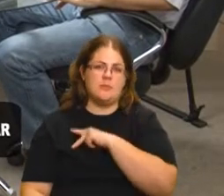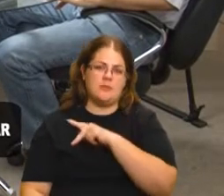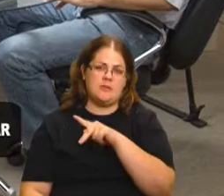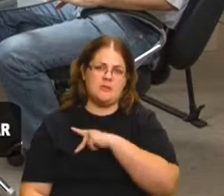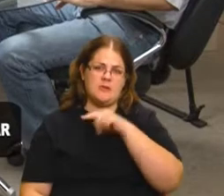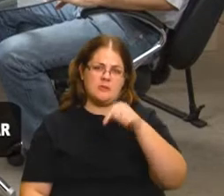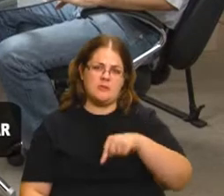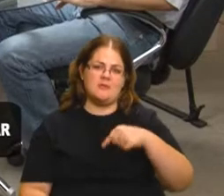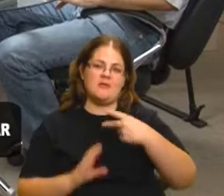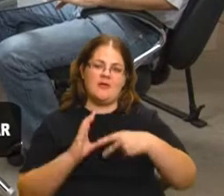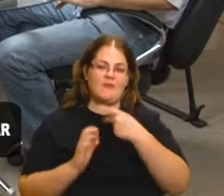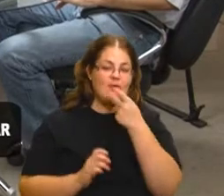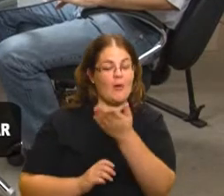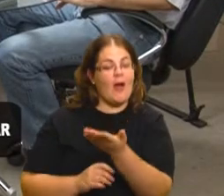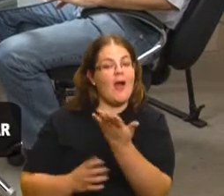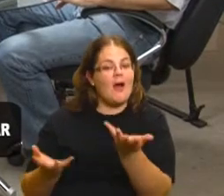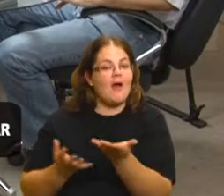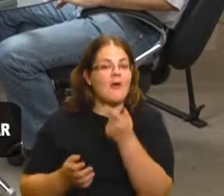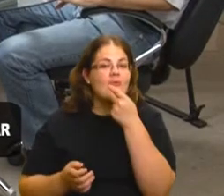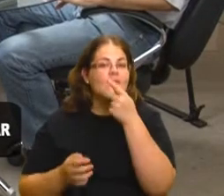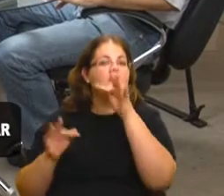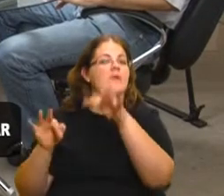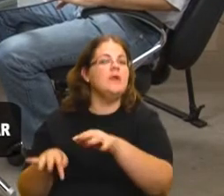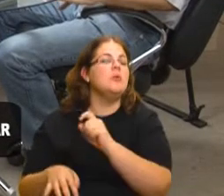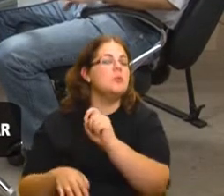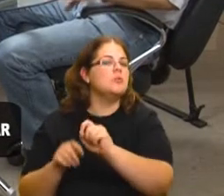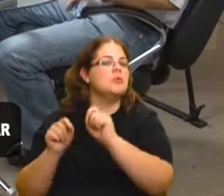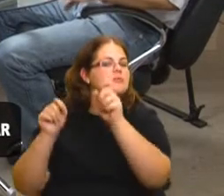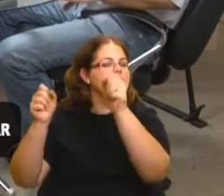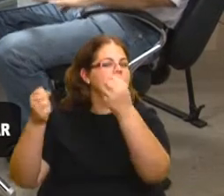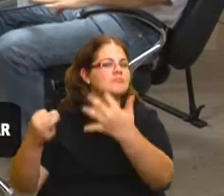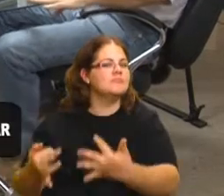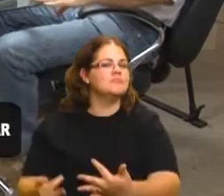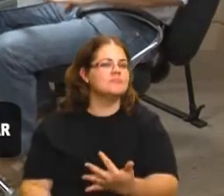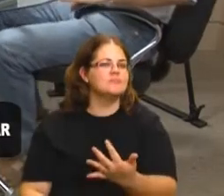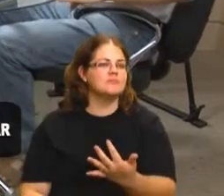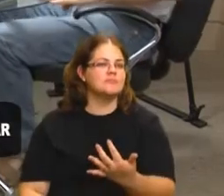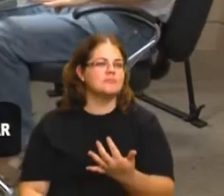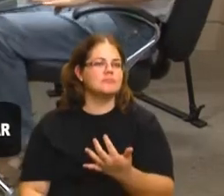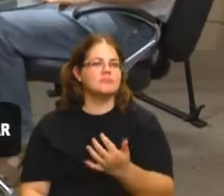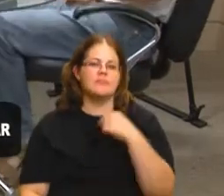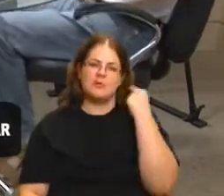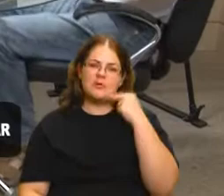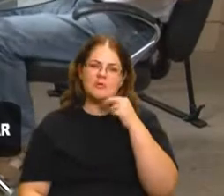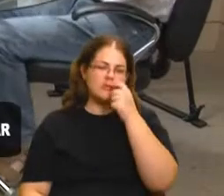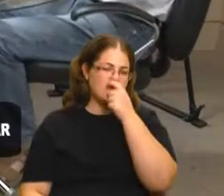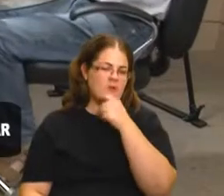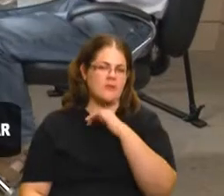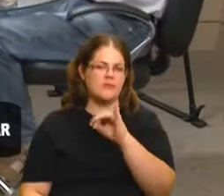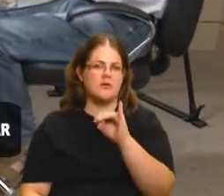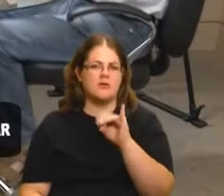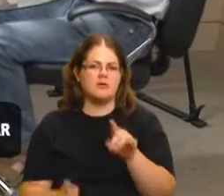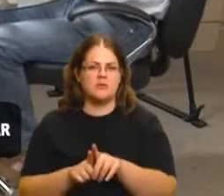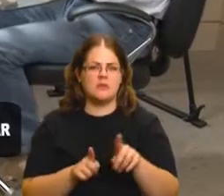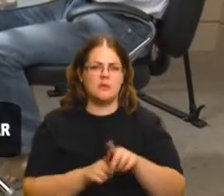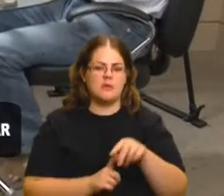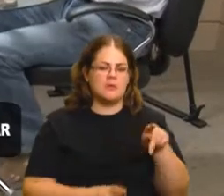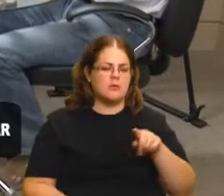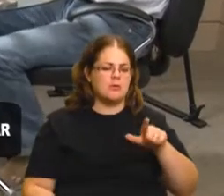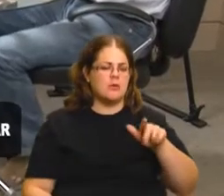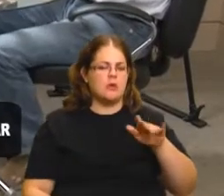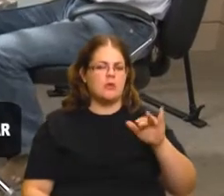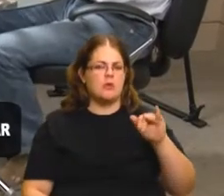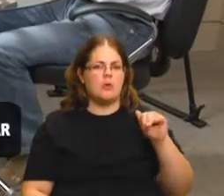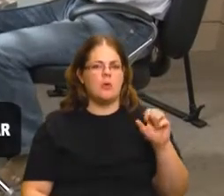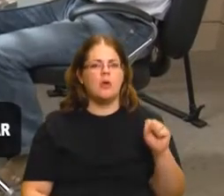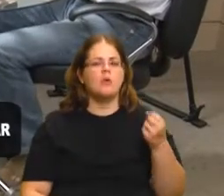para concluir, vereador, nosso vice-presidente Salvador Ribeiro, vereador Ivan Duarte e também professor